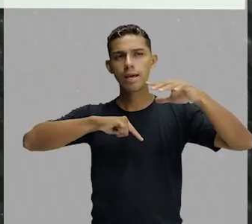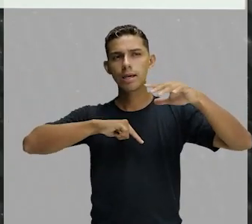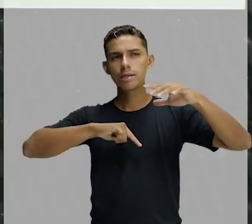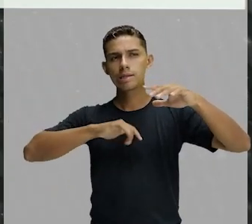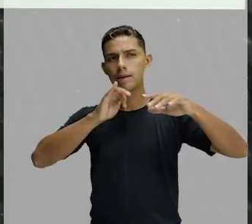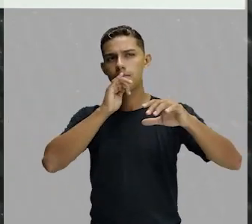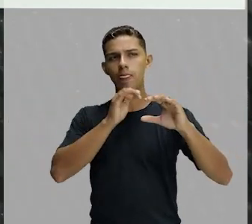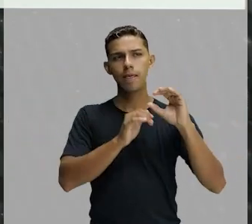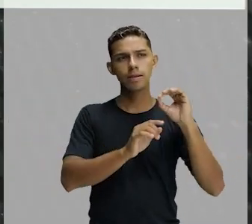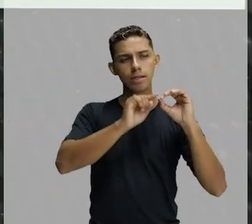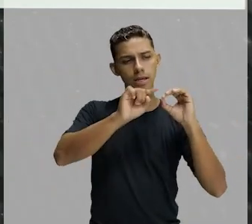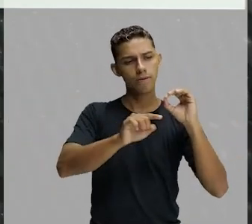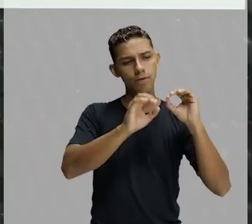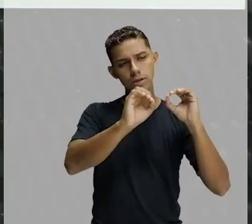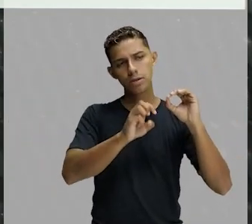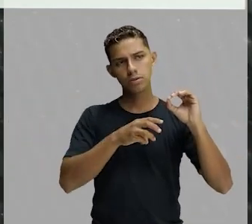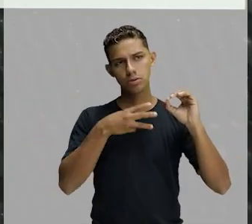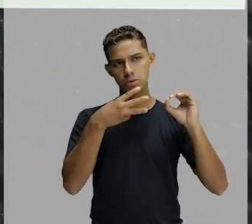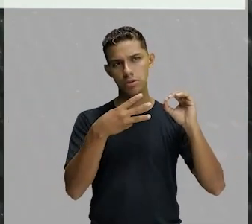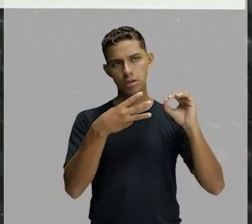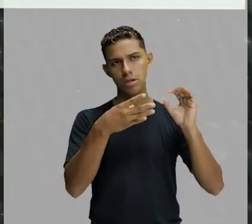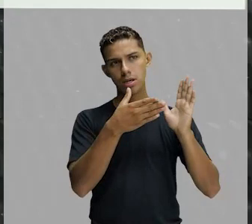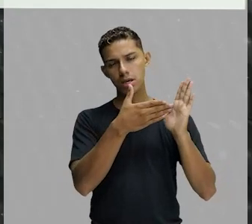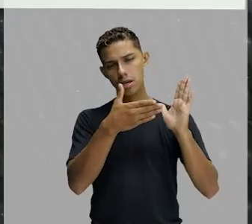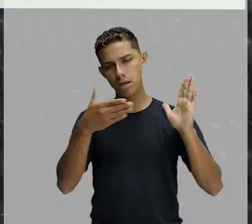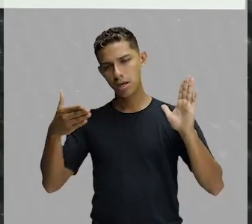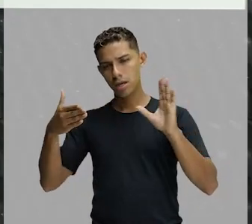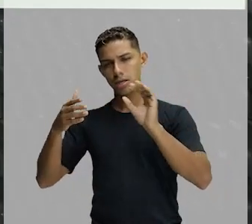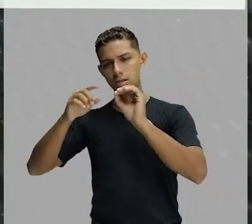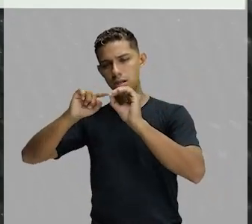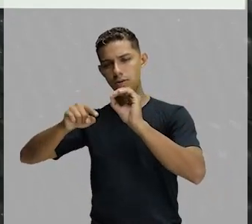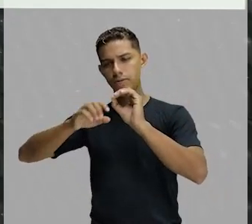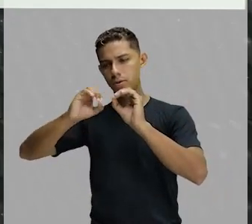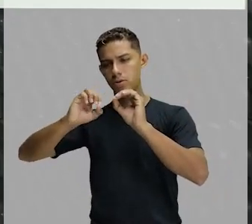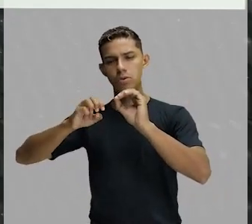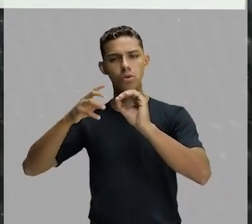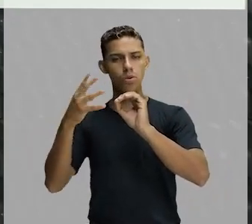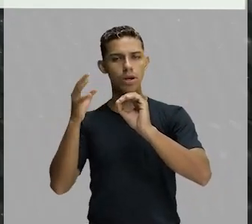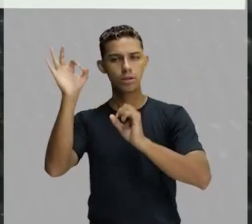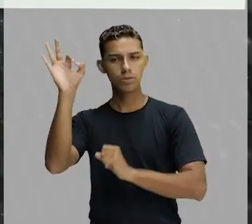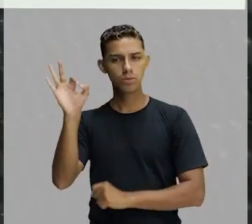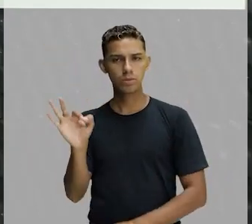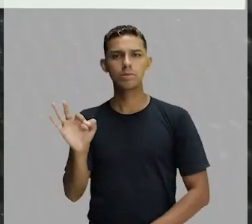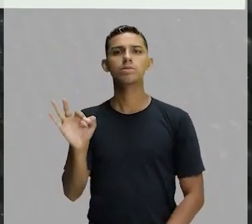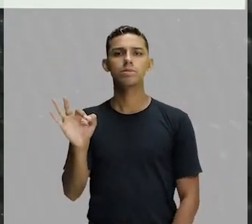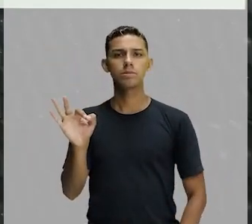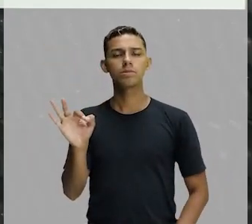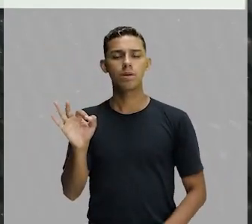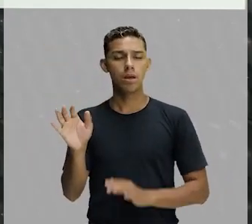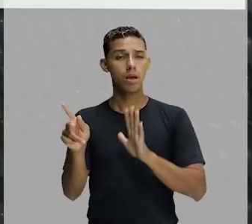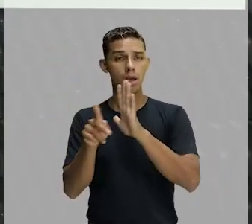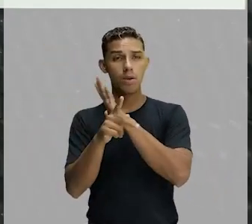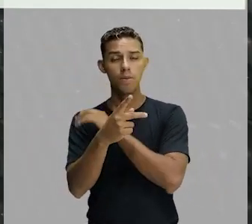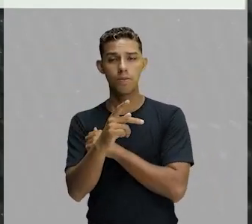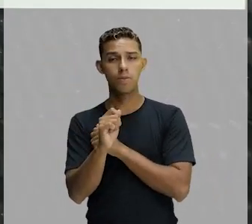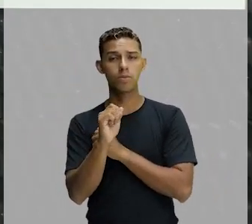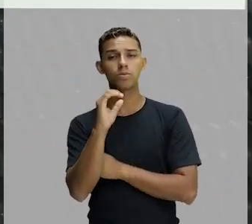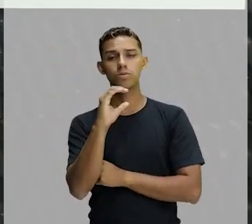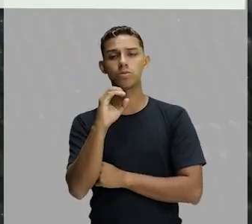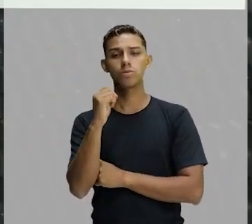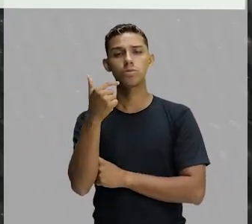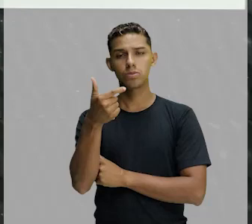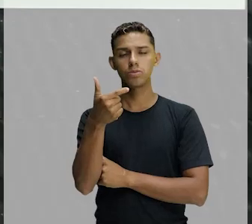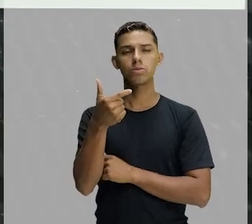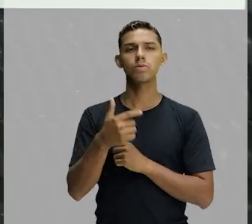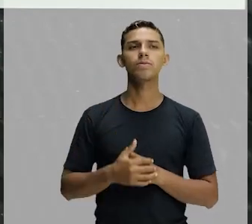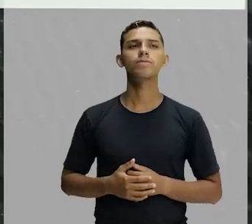de 0,03% a 0,04%. Essa é a concentração de gás carbônico na nossa